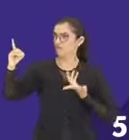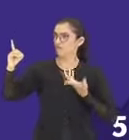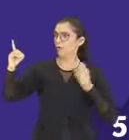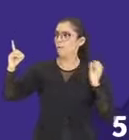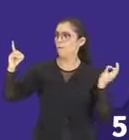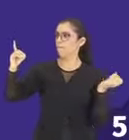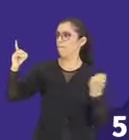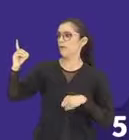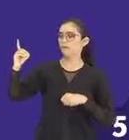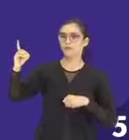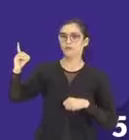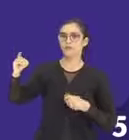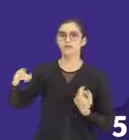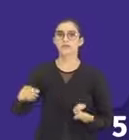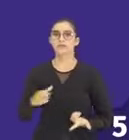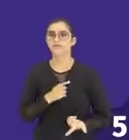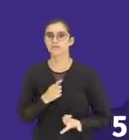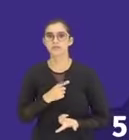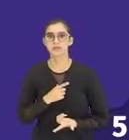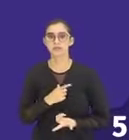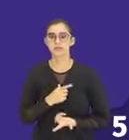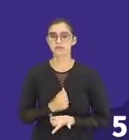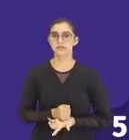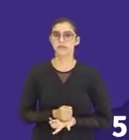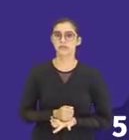A Matinta Pereira existe e pronto. Mas com a ciência